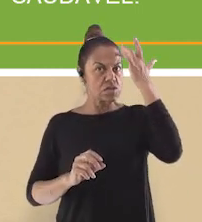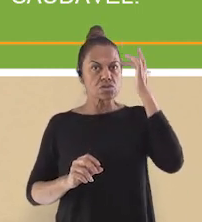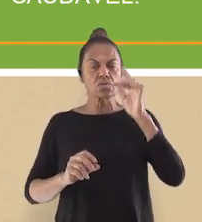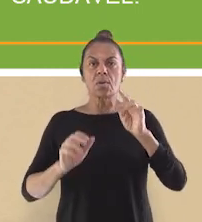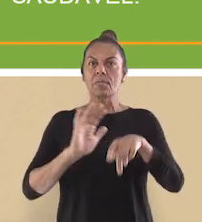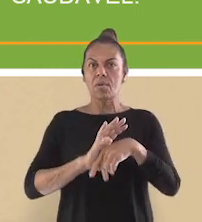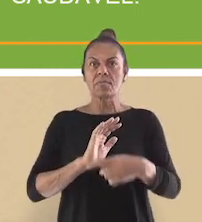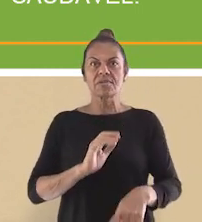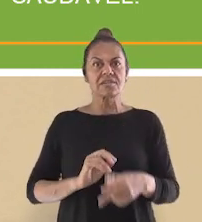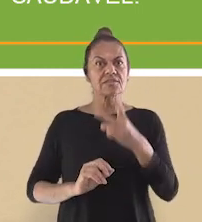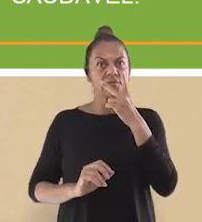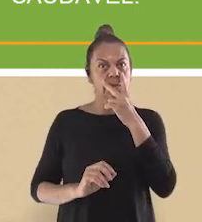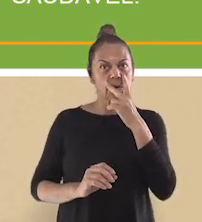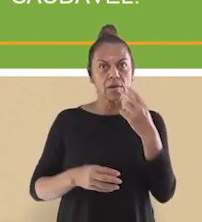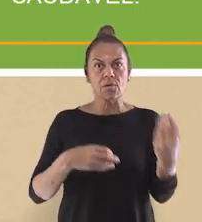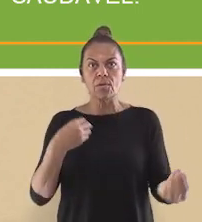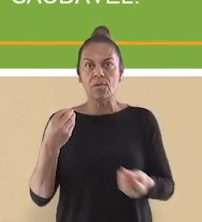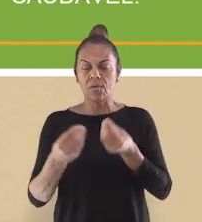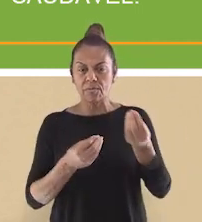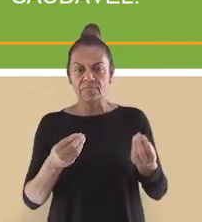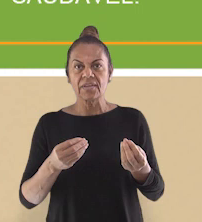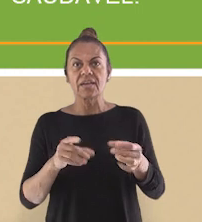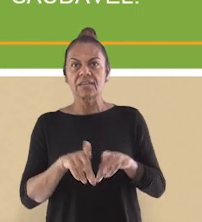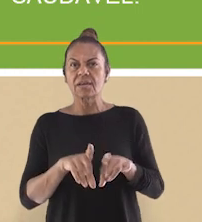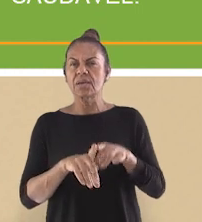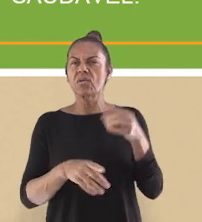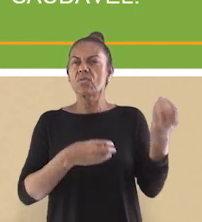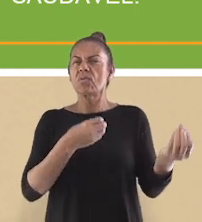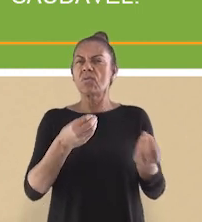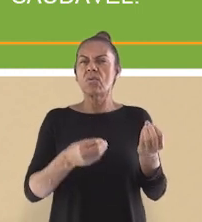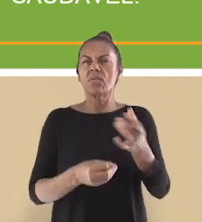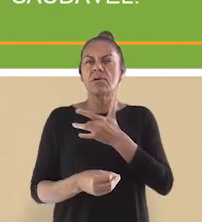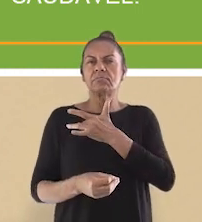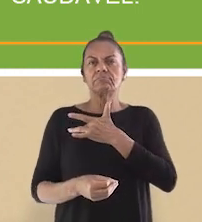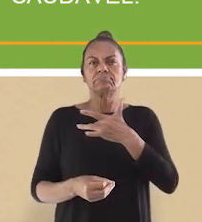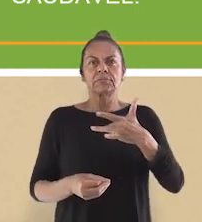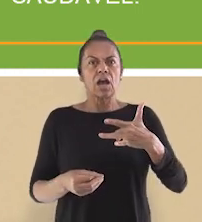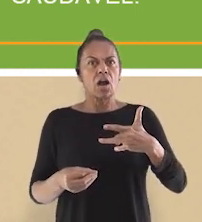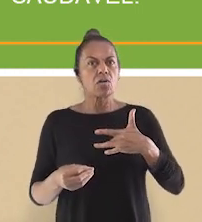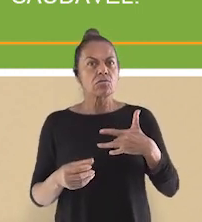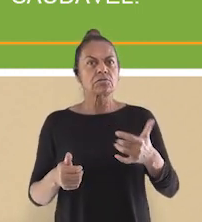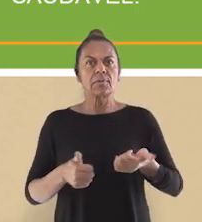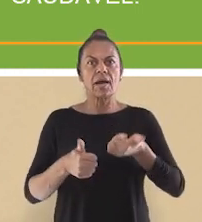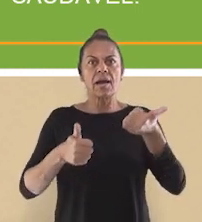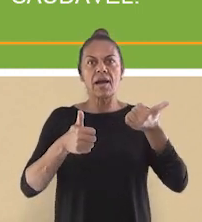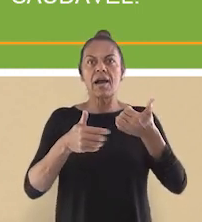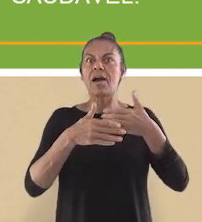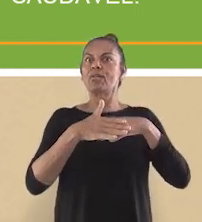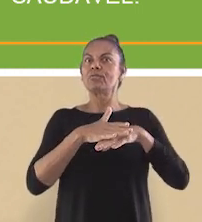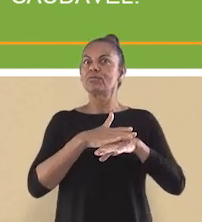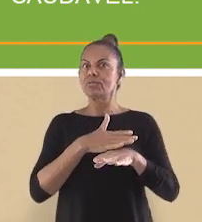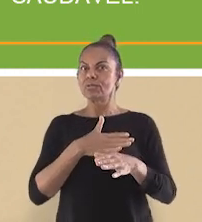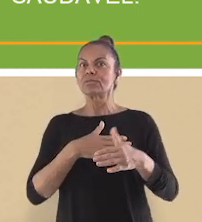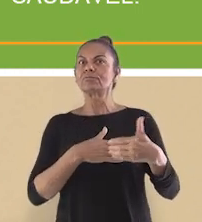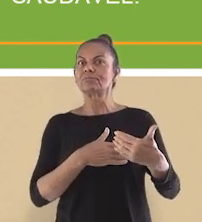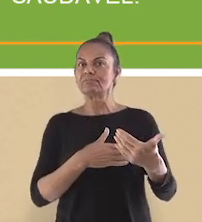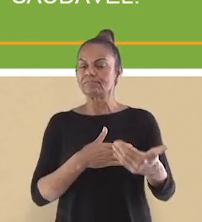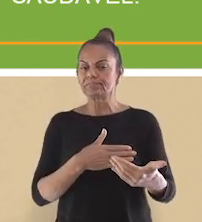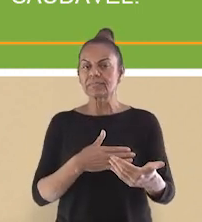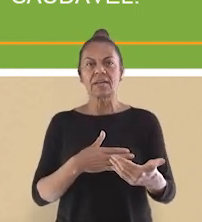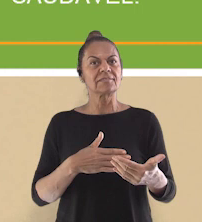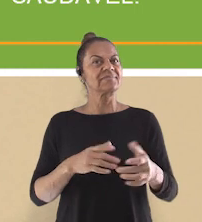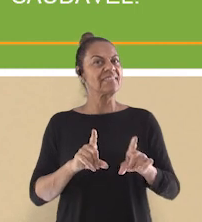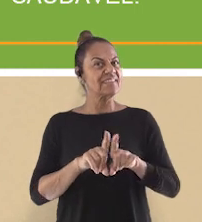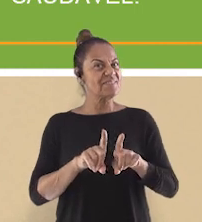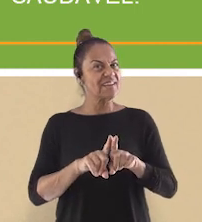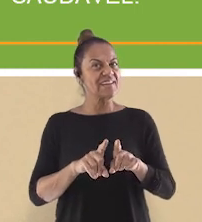enumerar alguns dos principais hábitos diários para se ter uma vida saudável. E aos estudantes, não esqueçam de